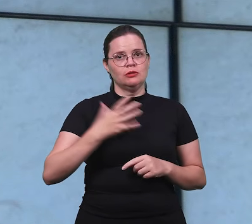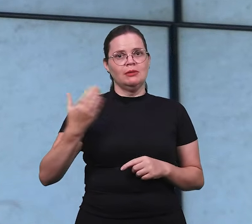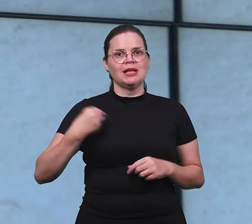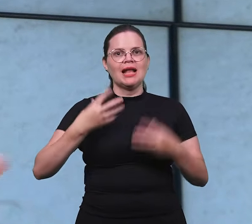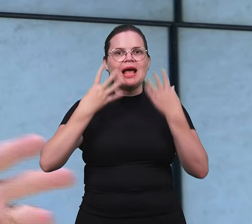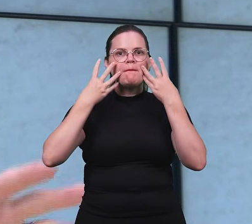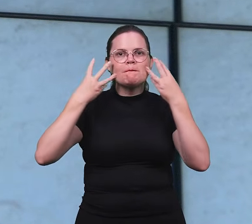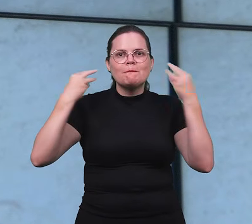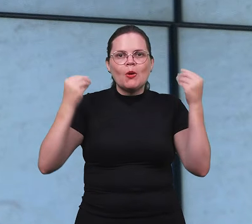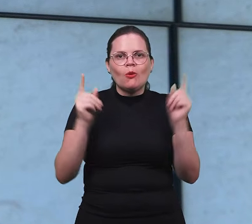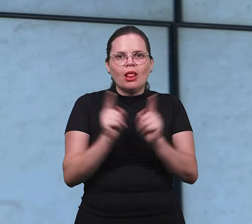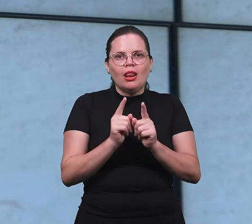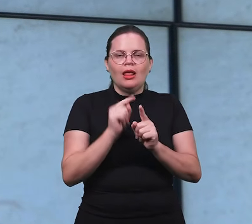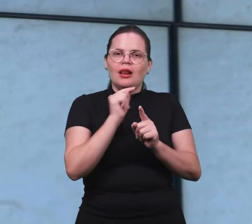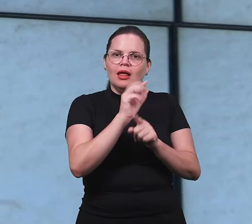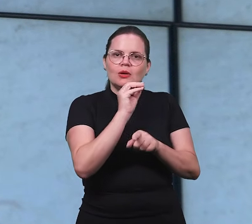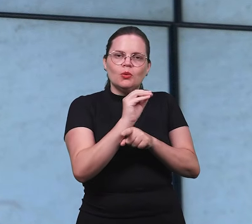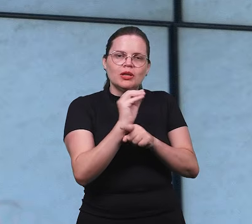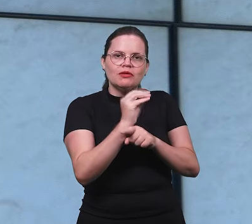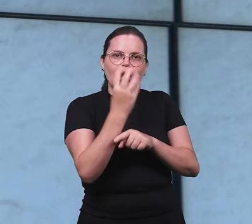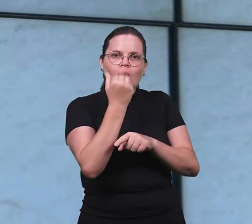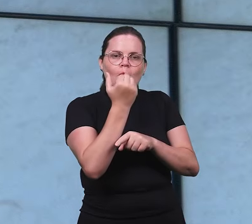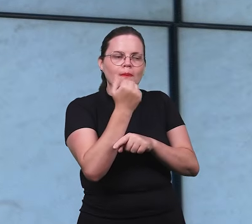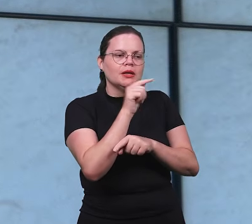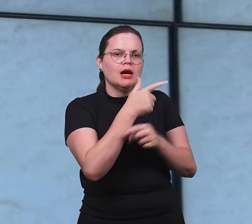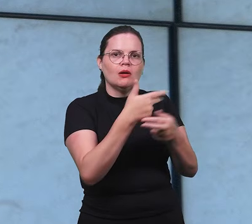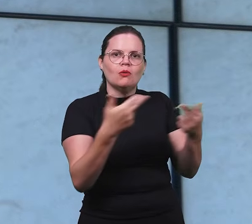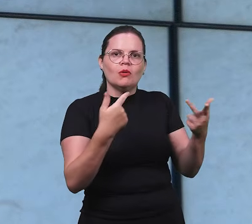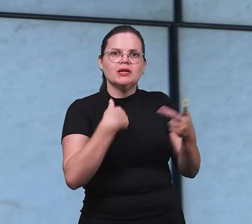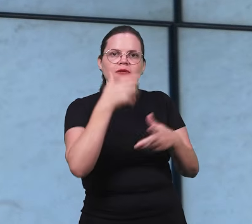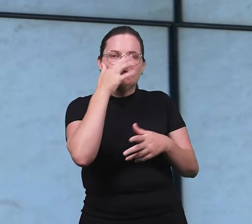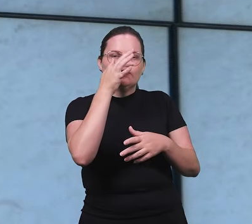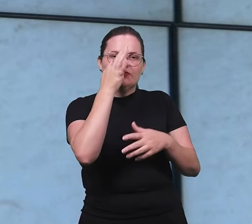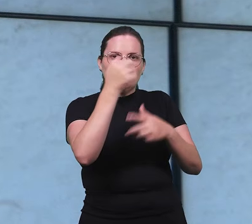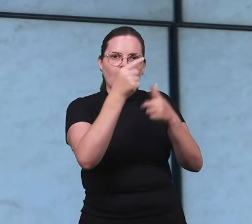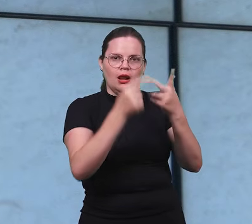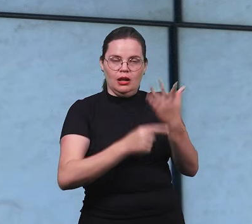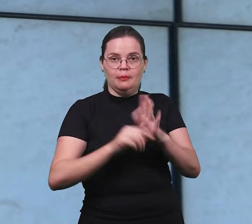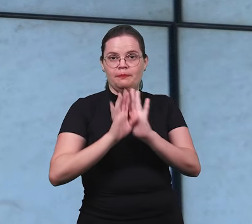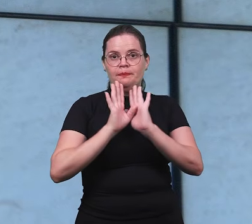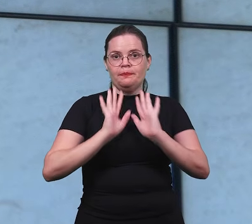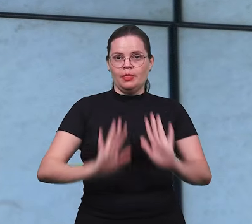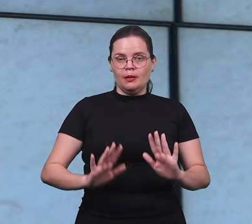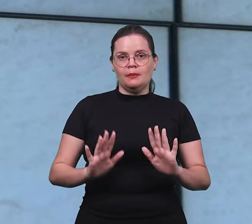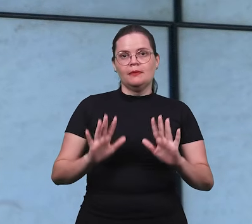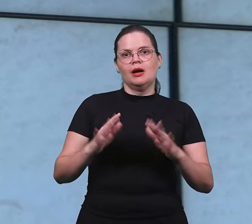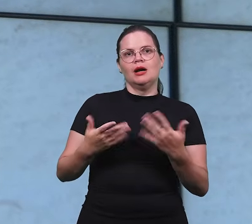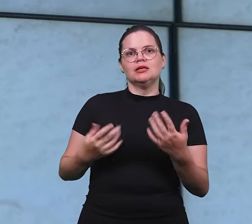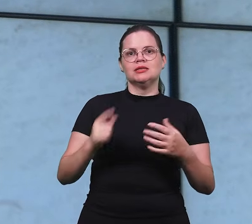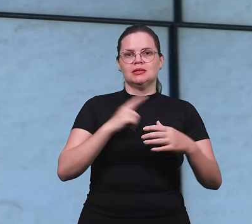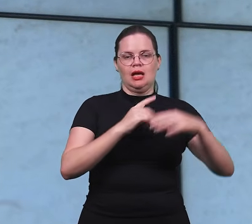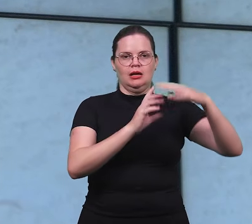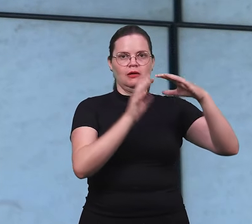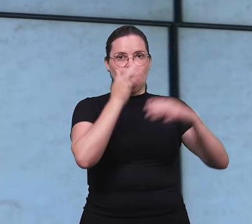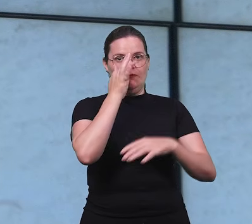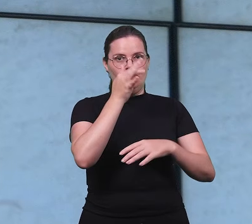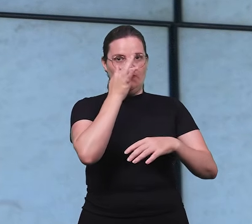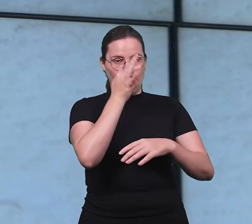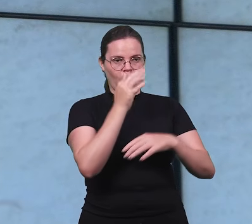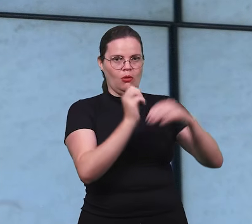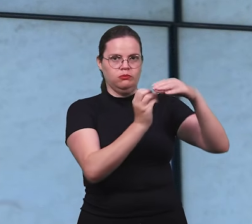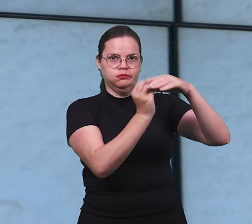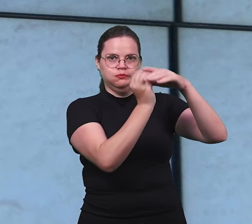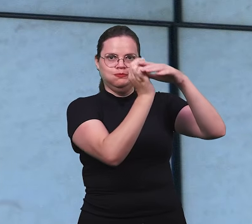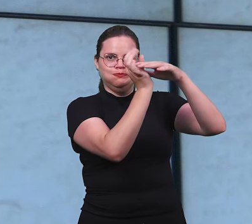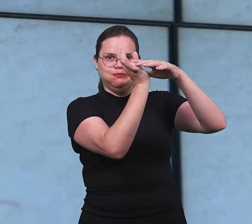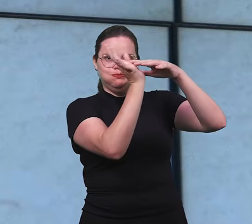época da vida agropastoril. Então, os frutos, eles são preservados, antes vem as flores